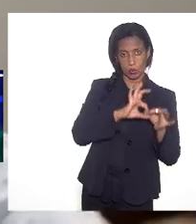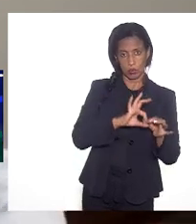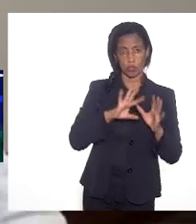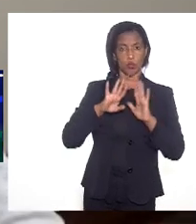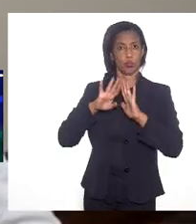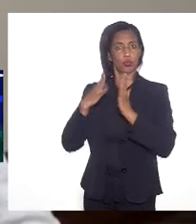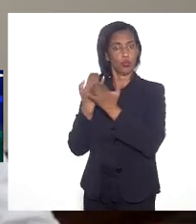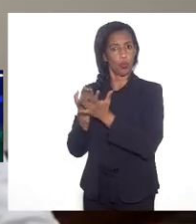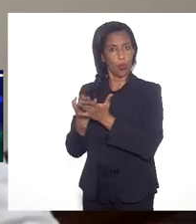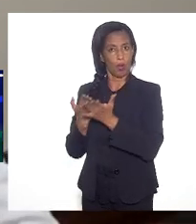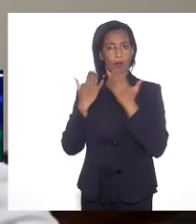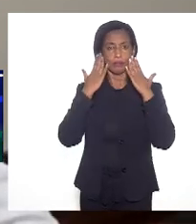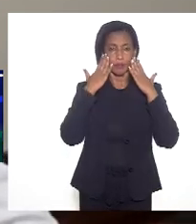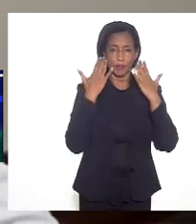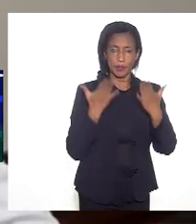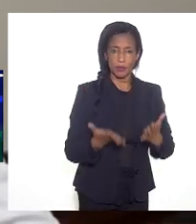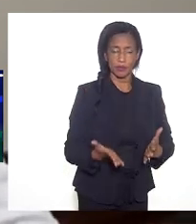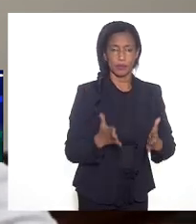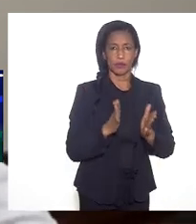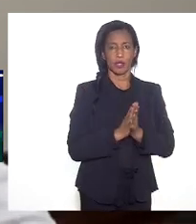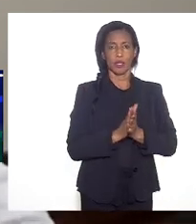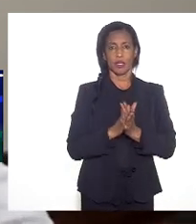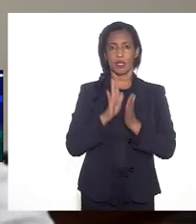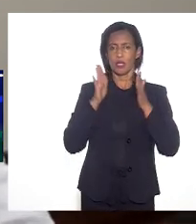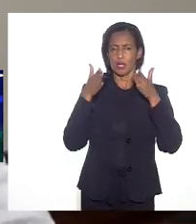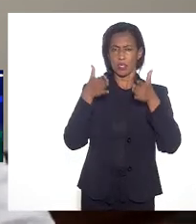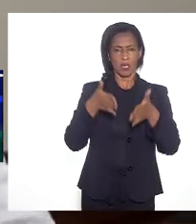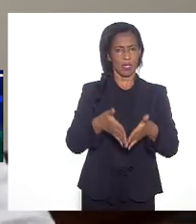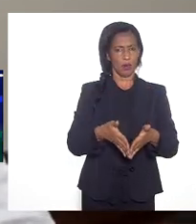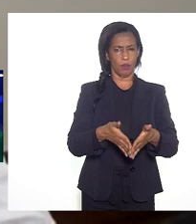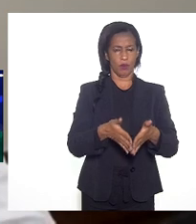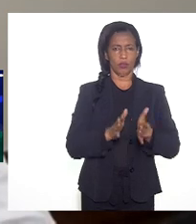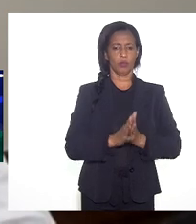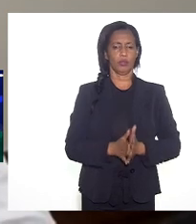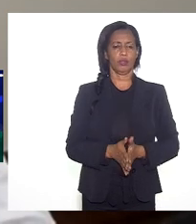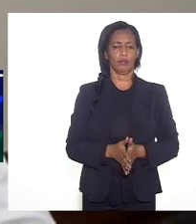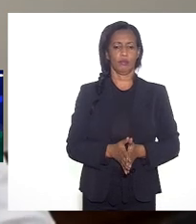também se manifesta centralmente